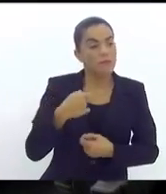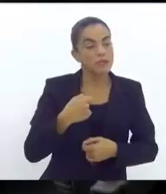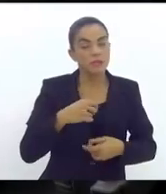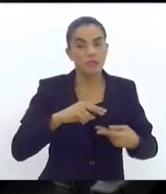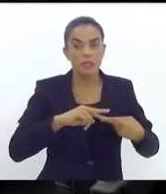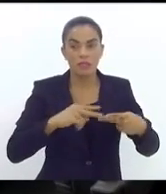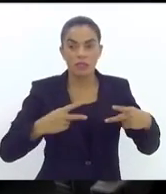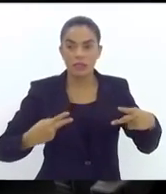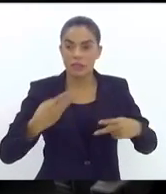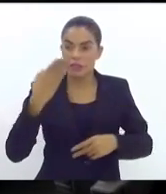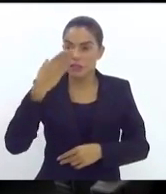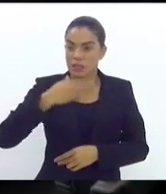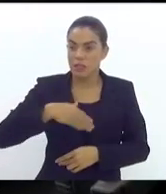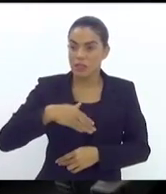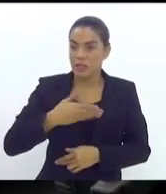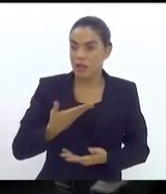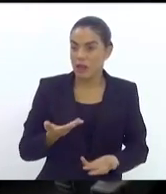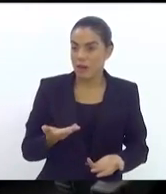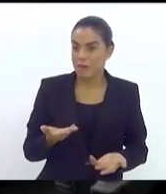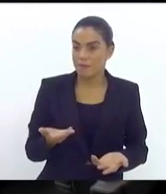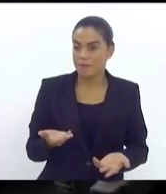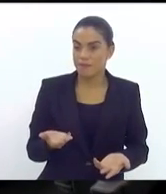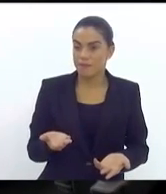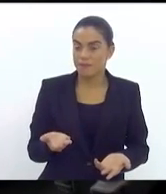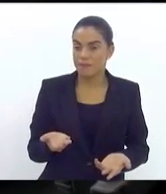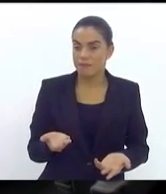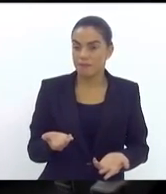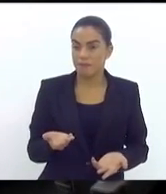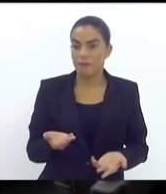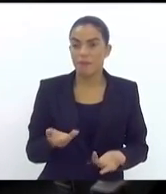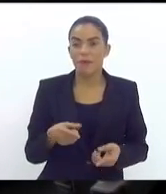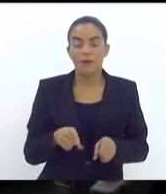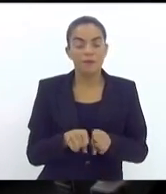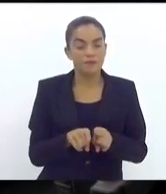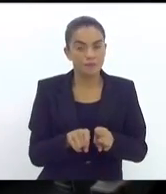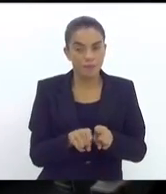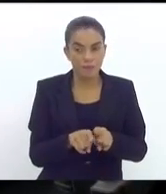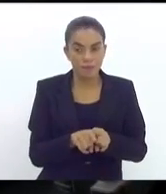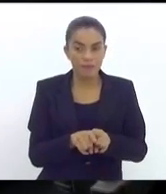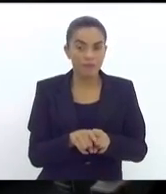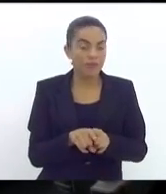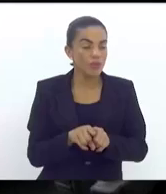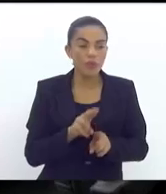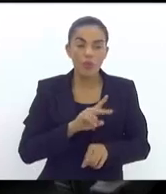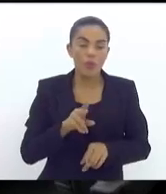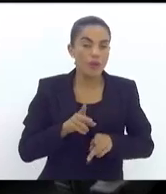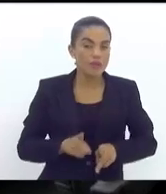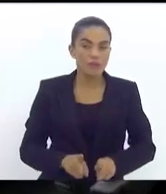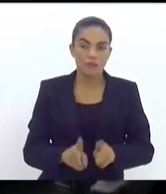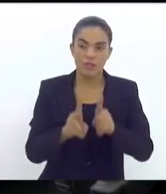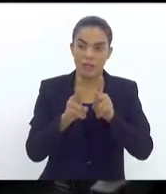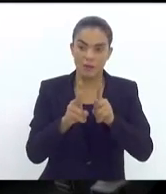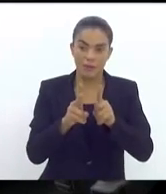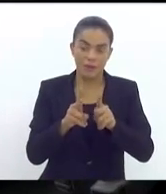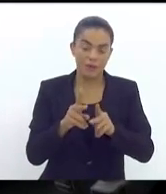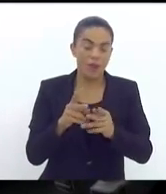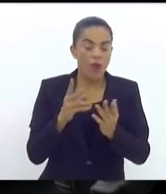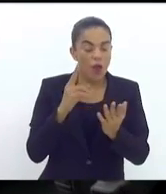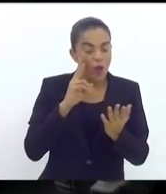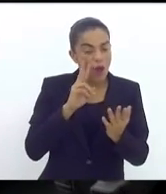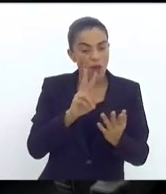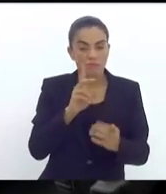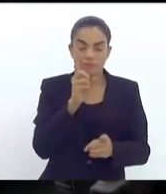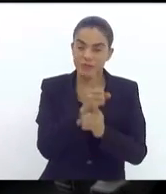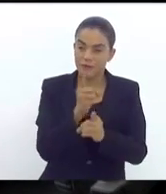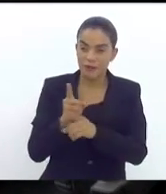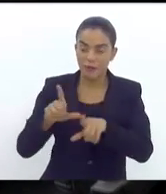a fim de comprovar a existência e autoria do referido crime. Em semelhante sentido, nem sempre é necessário realizar o reconhecimento de pessoas.